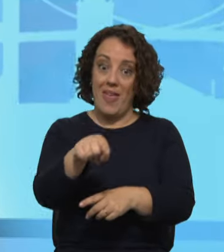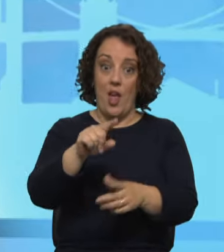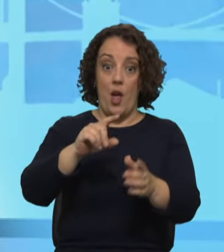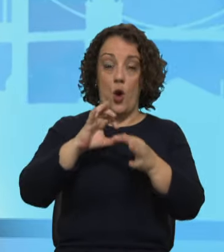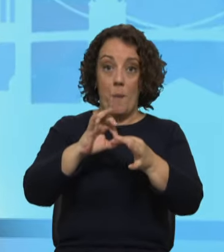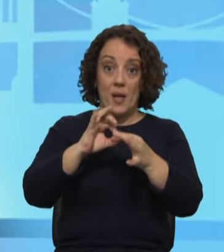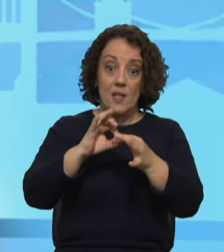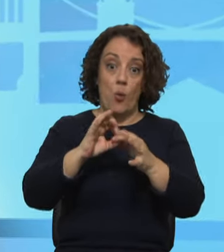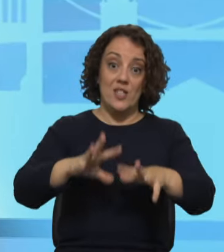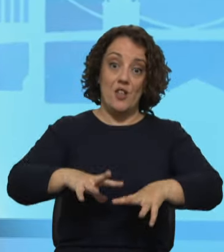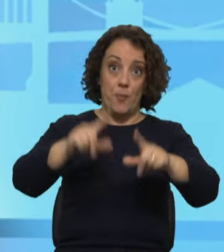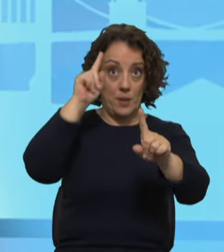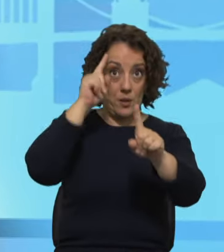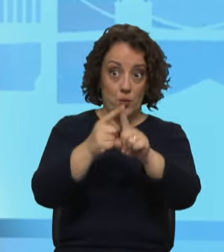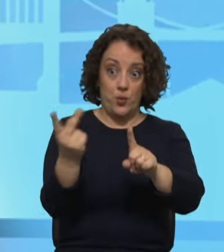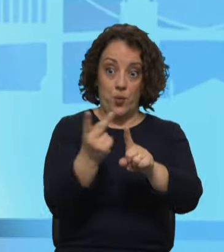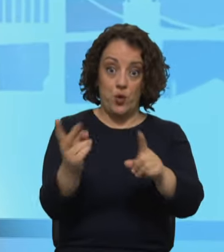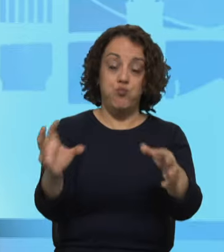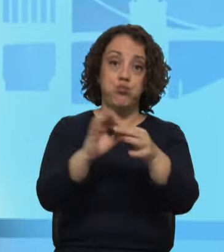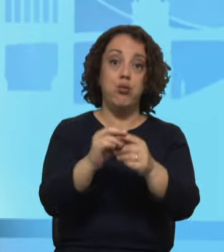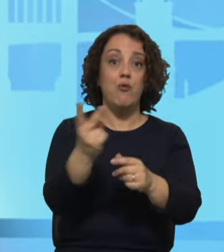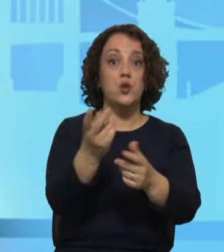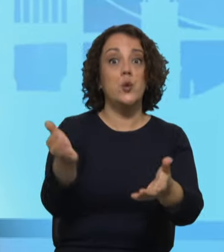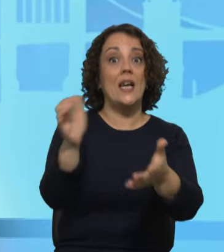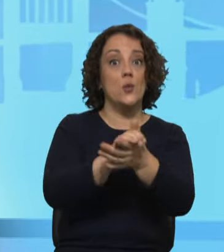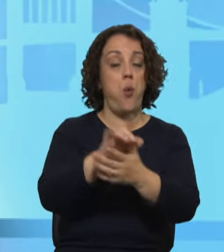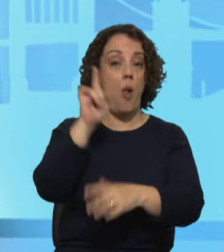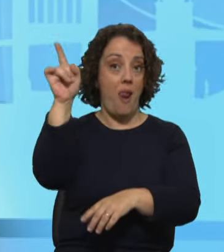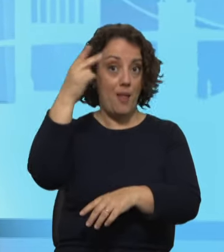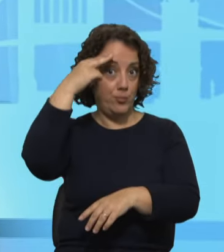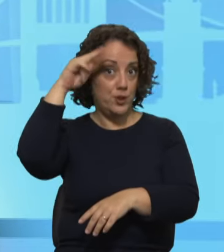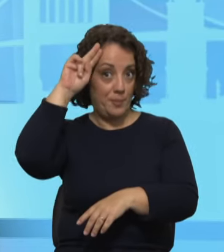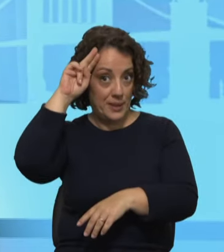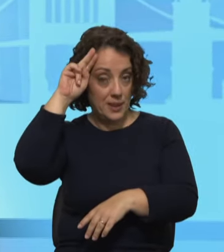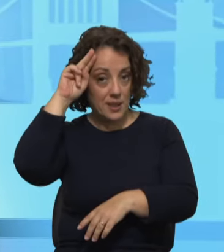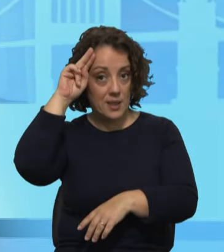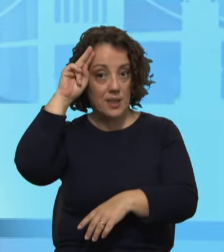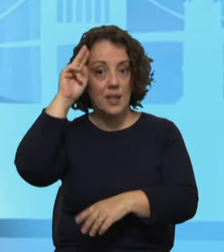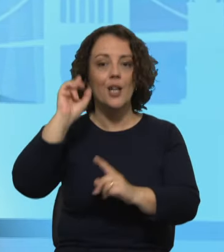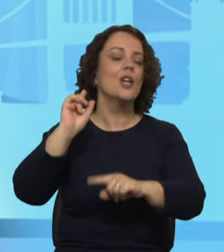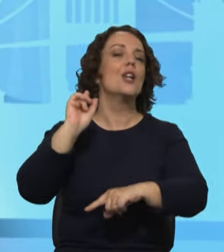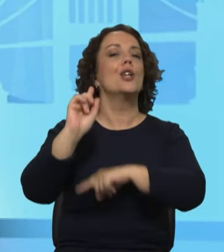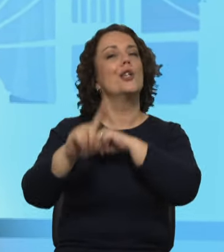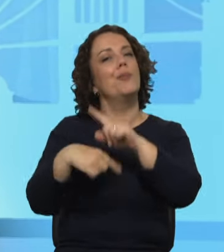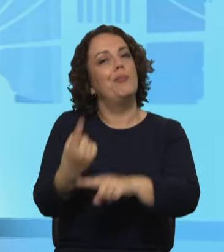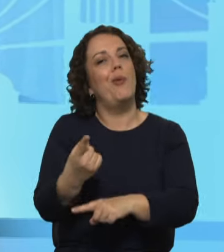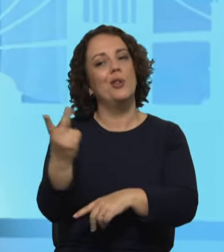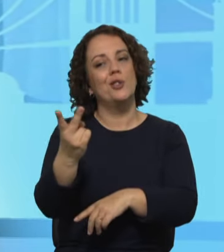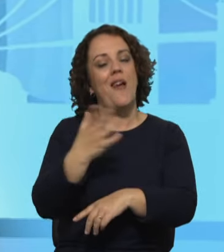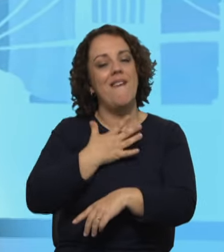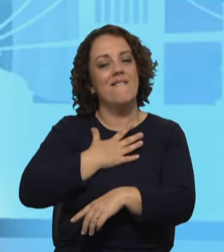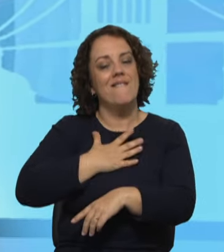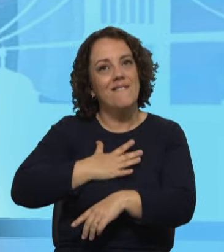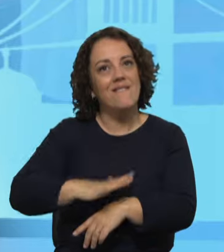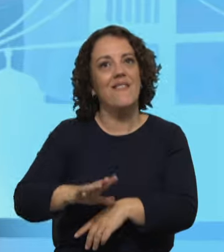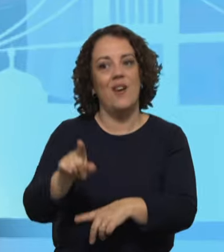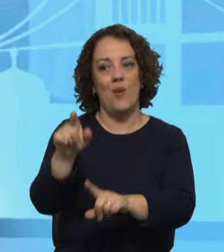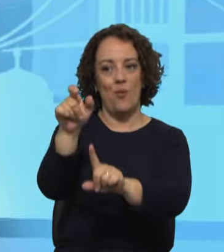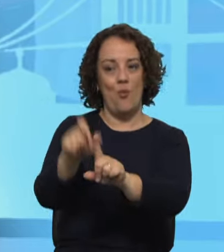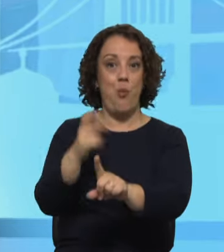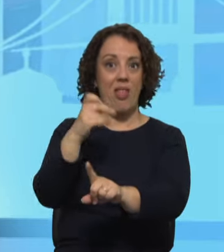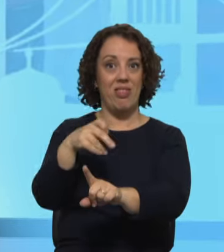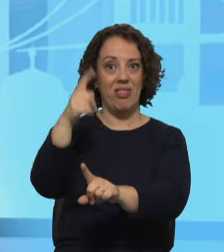também que vos uniu vocês casaram concretamente em Moçambique e e de alguma forma quiseram a generosidade que o André estava a